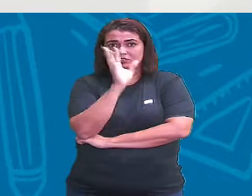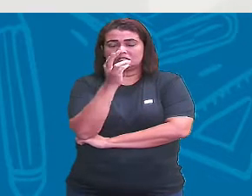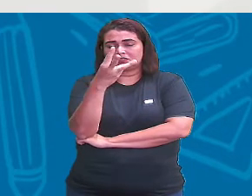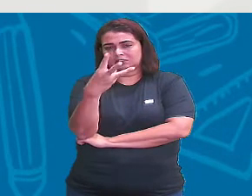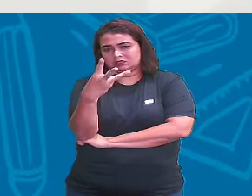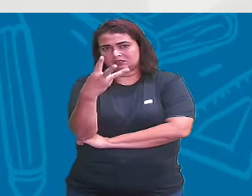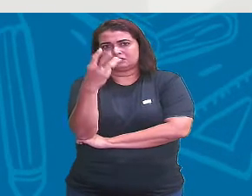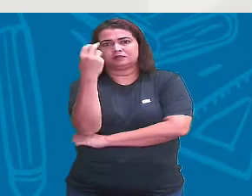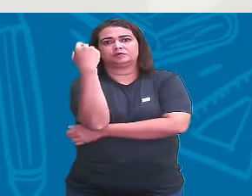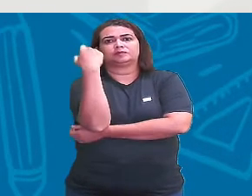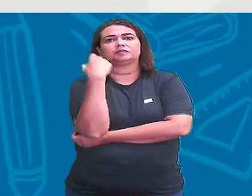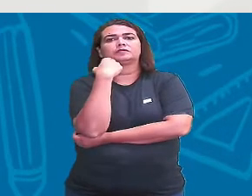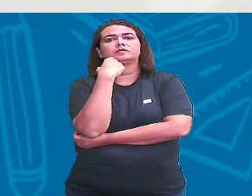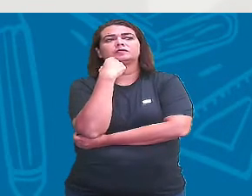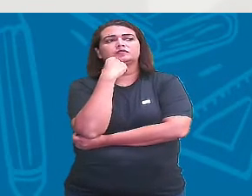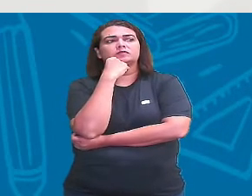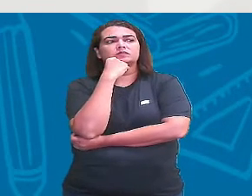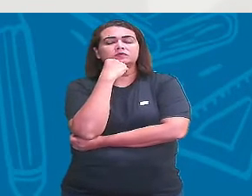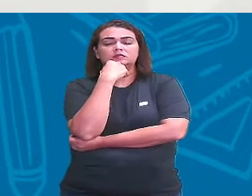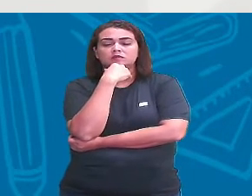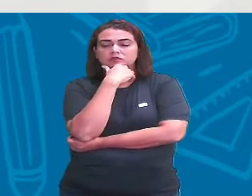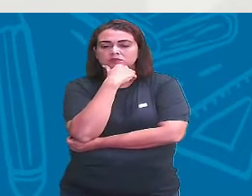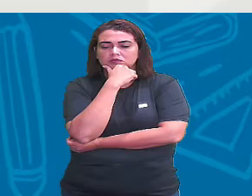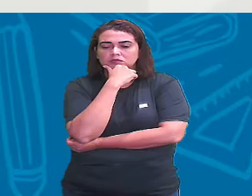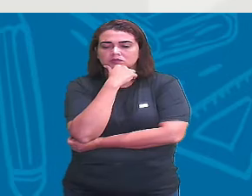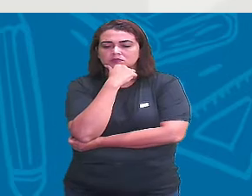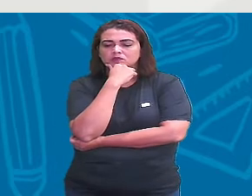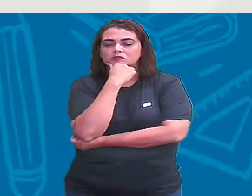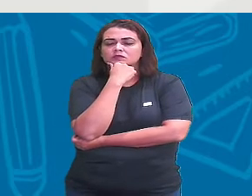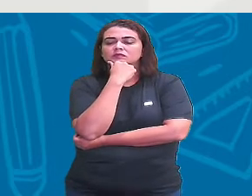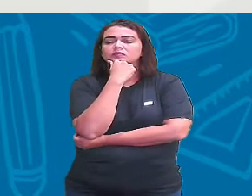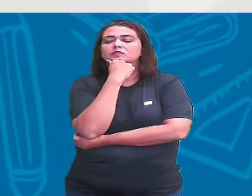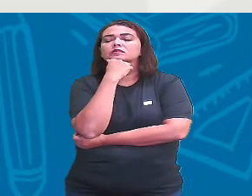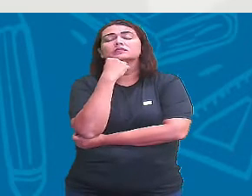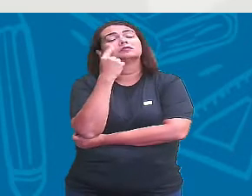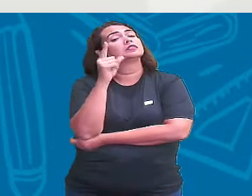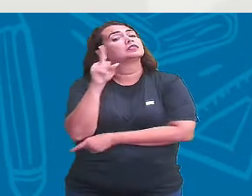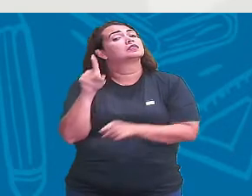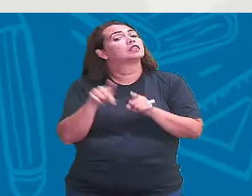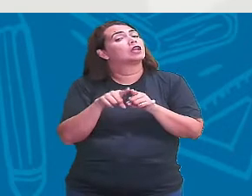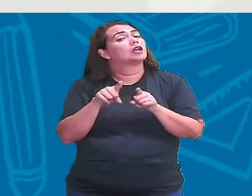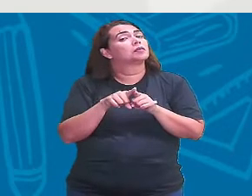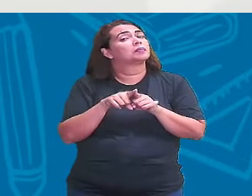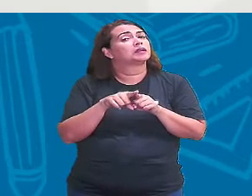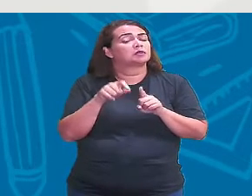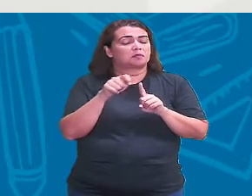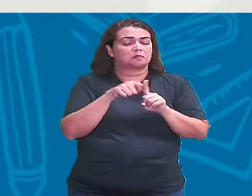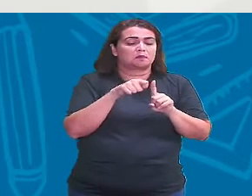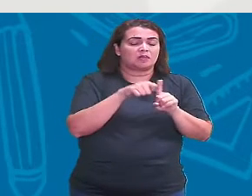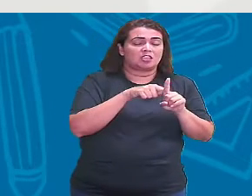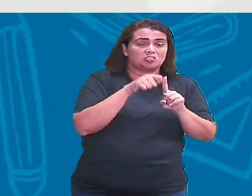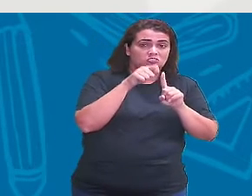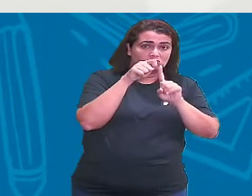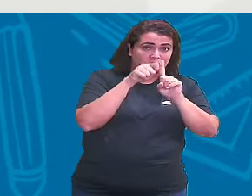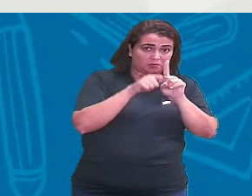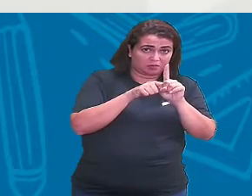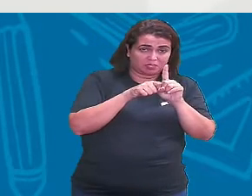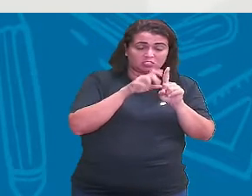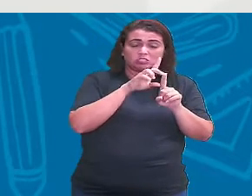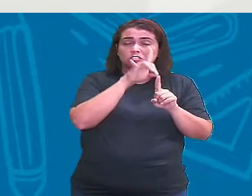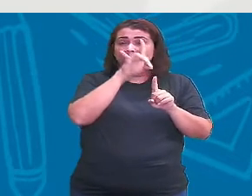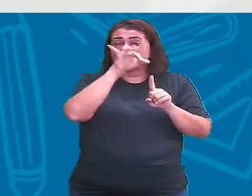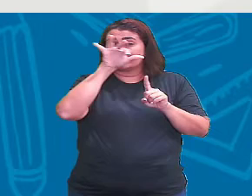Pré-1, pré-2 e primeiro ano, tá certo? Então, contar os dias do mês.